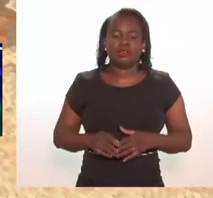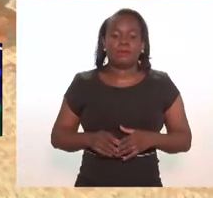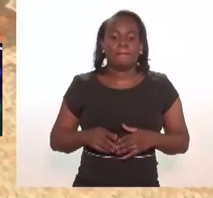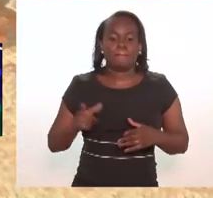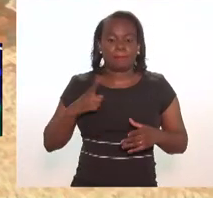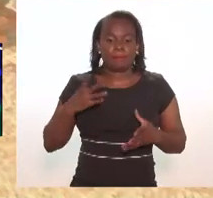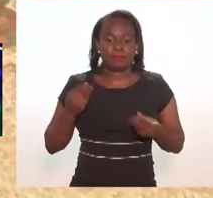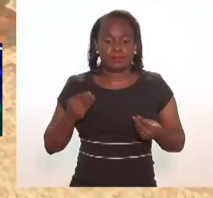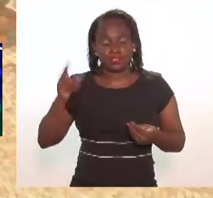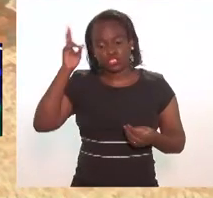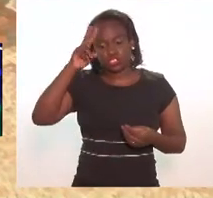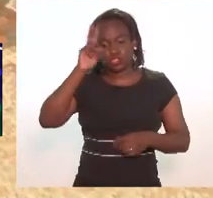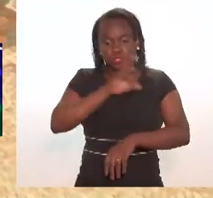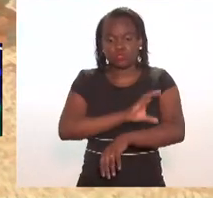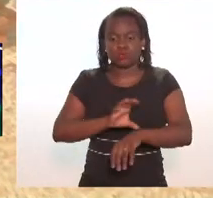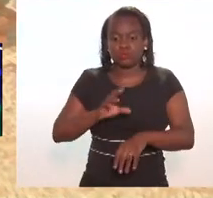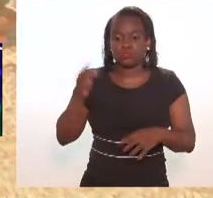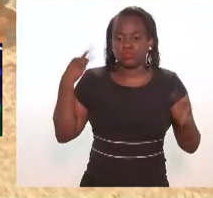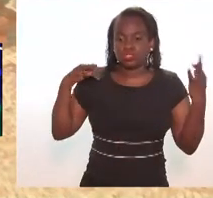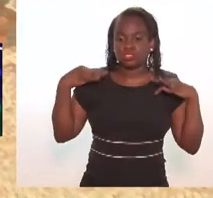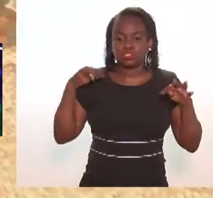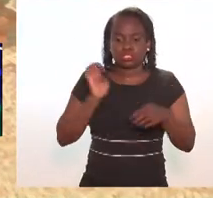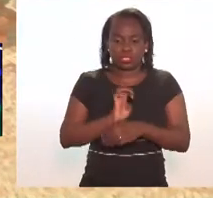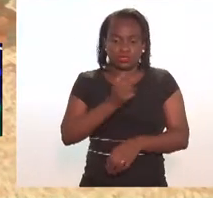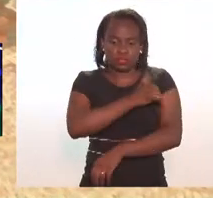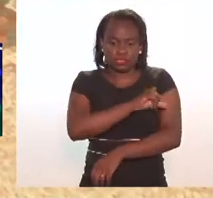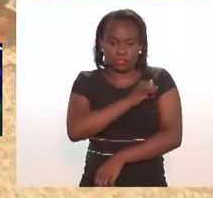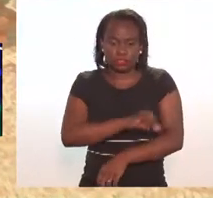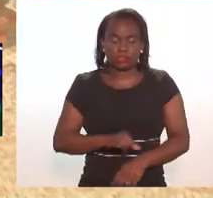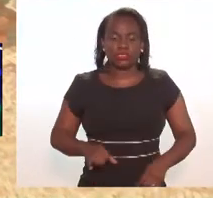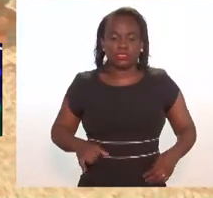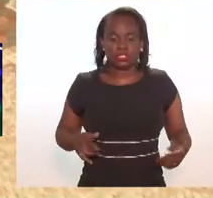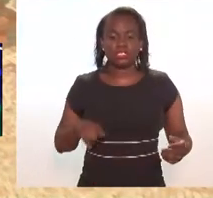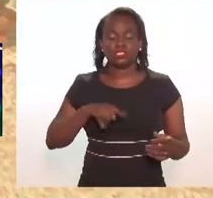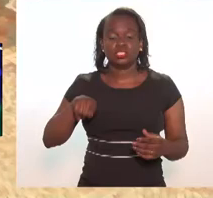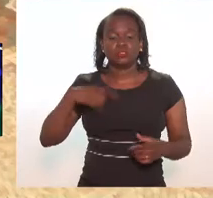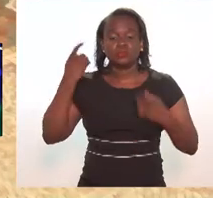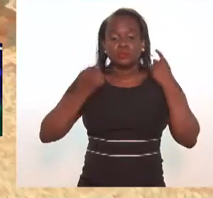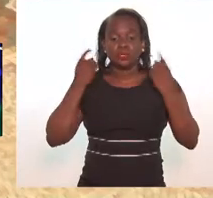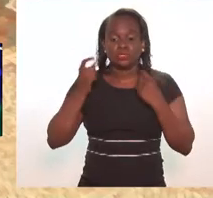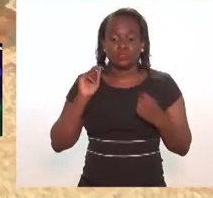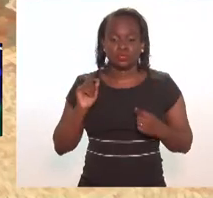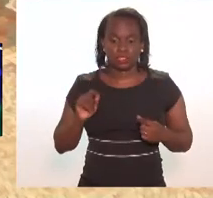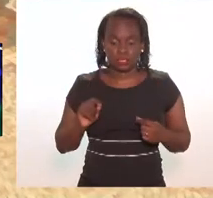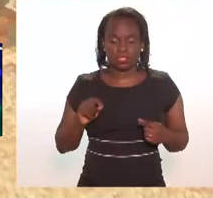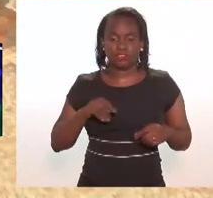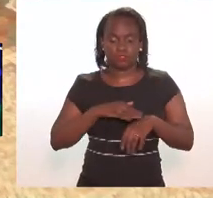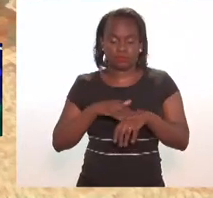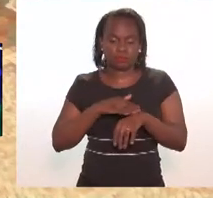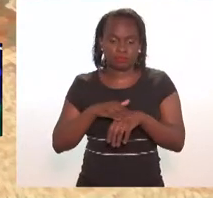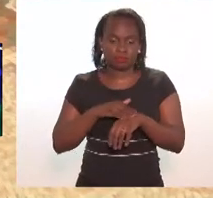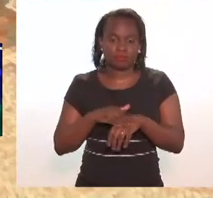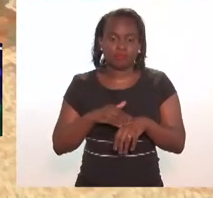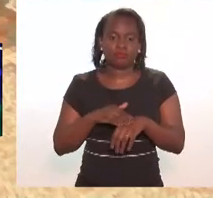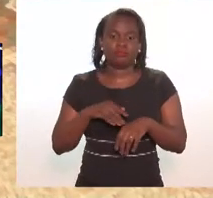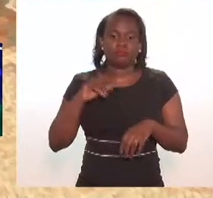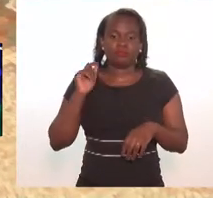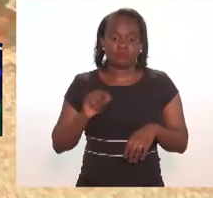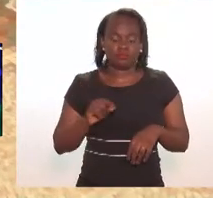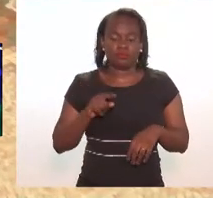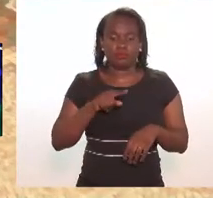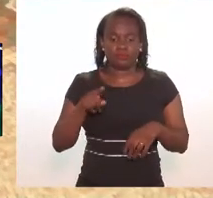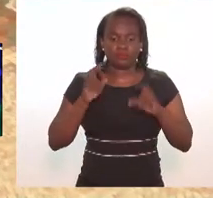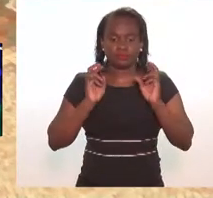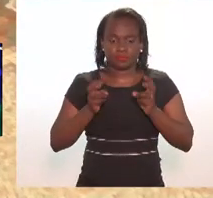grande interesse histórico e turístico para o nosso Estado. E a nossa preocupação, presidente, quando nós conversamos, é que